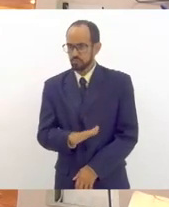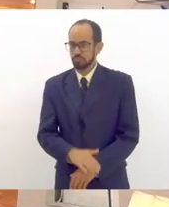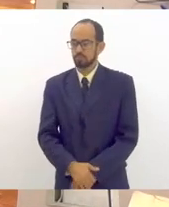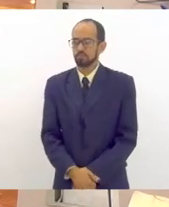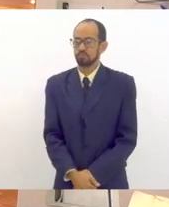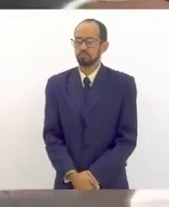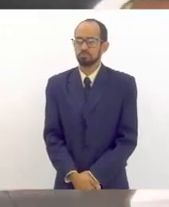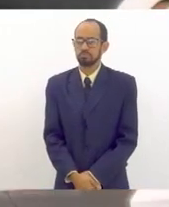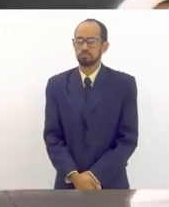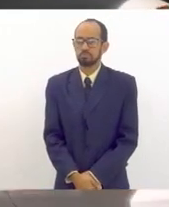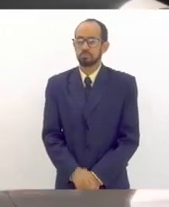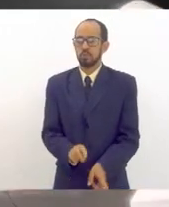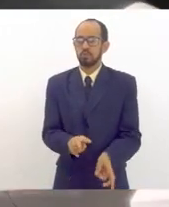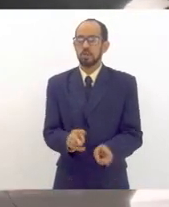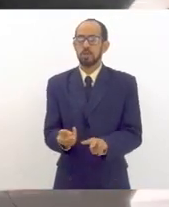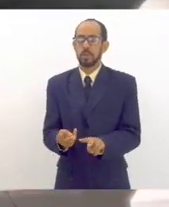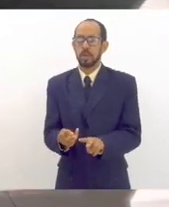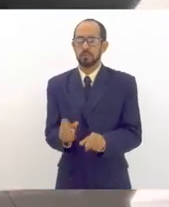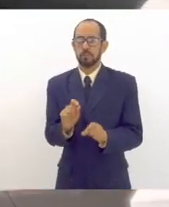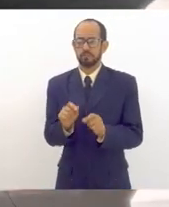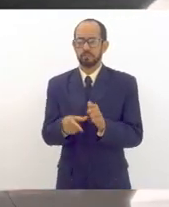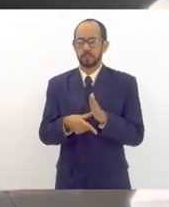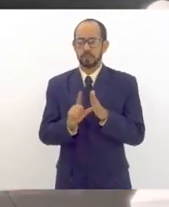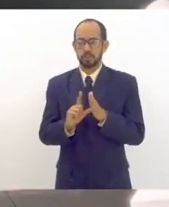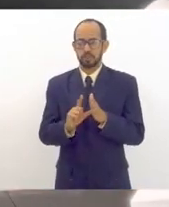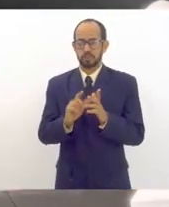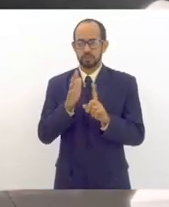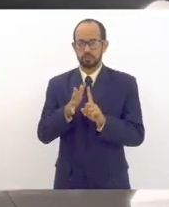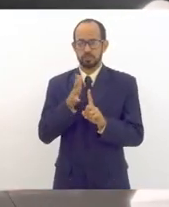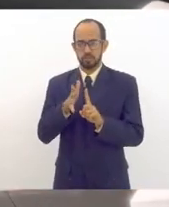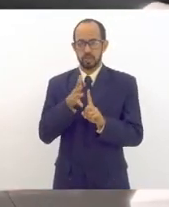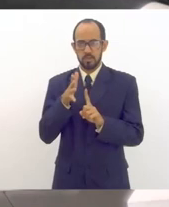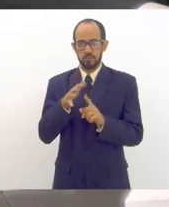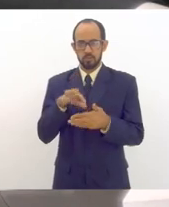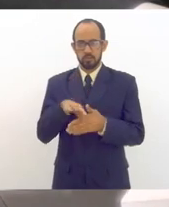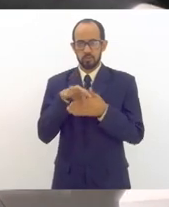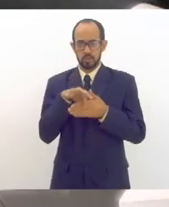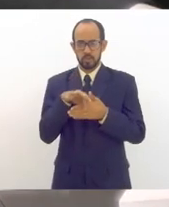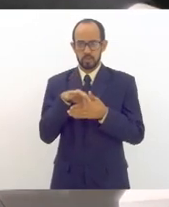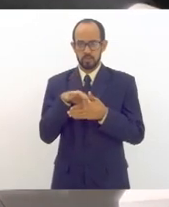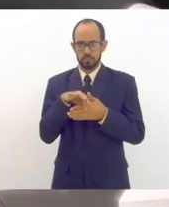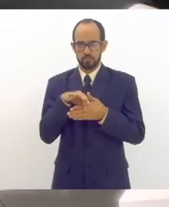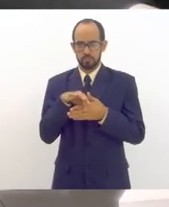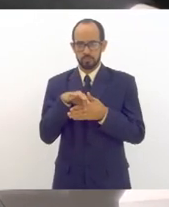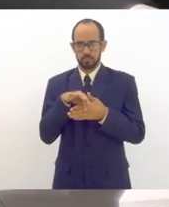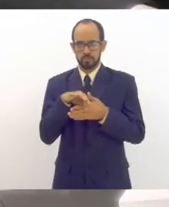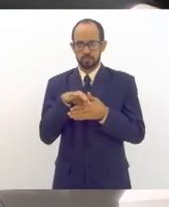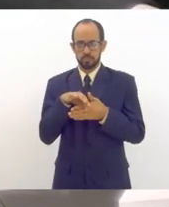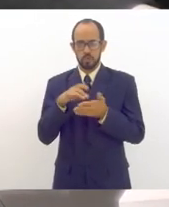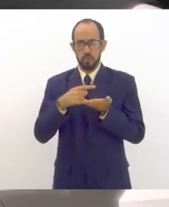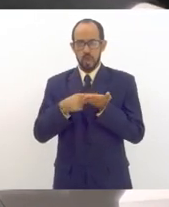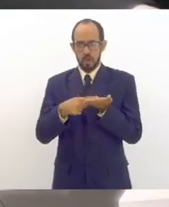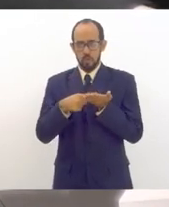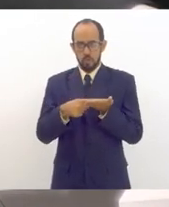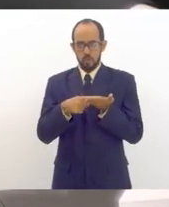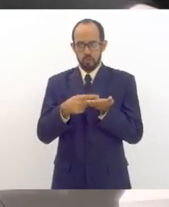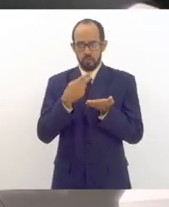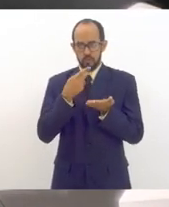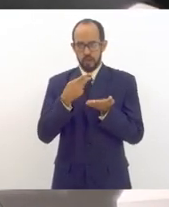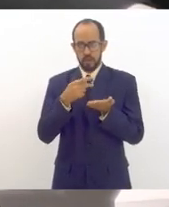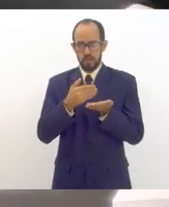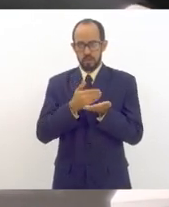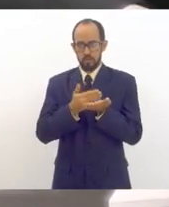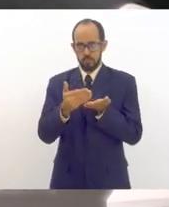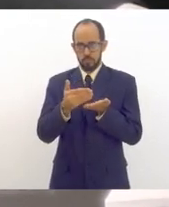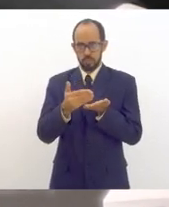Senhor presidente. Quero encaminhar, antes de passar para a palavra do líder, o acordo que eu encaminhei na abertura pode